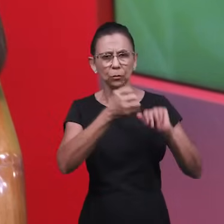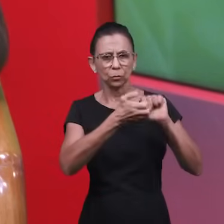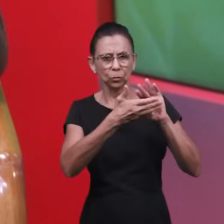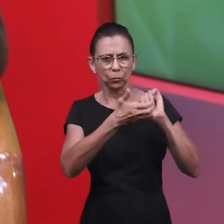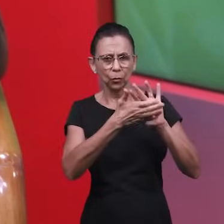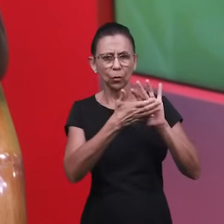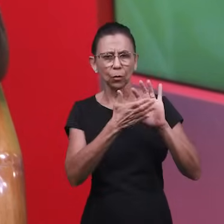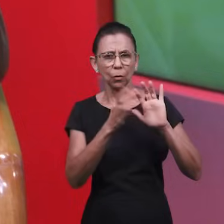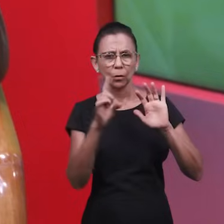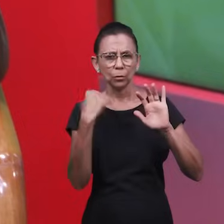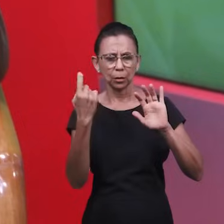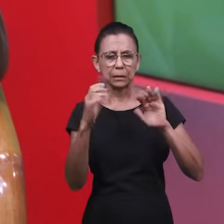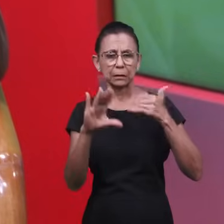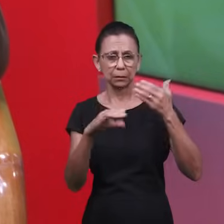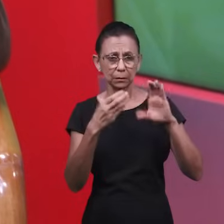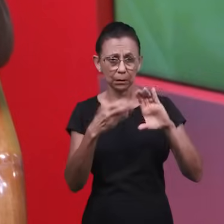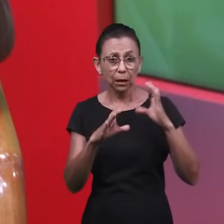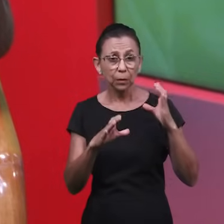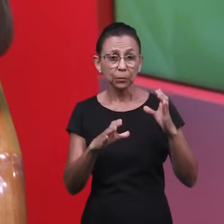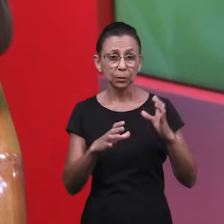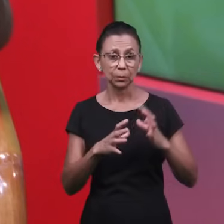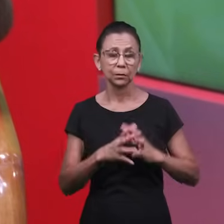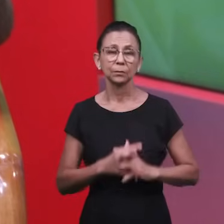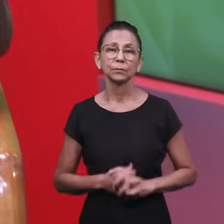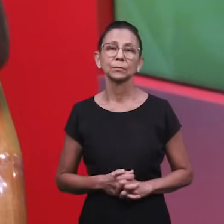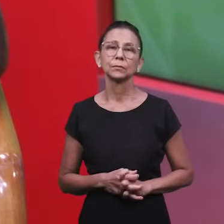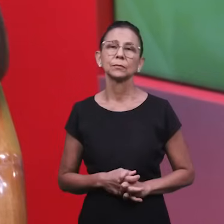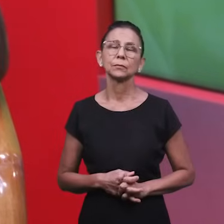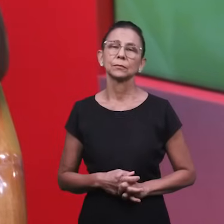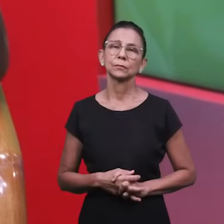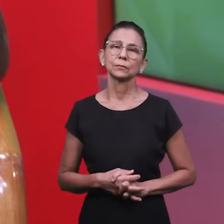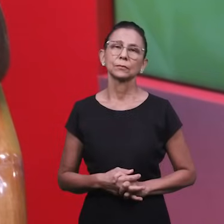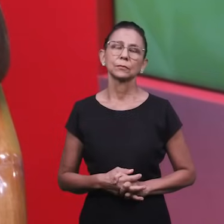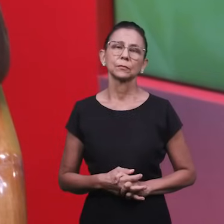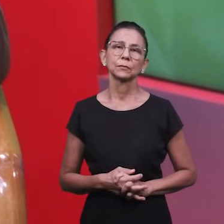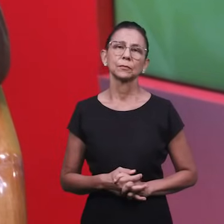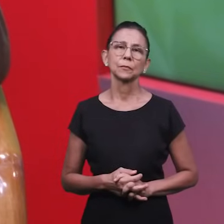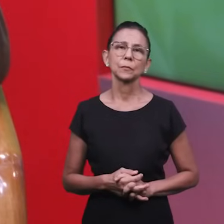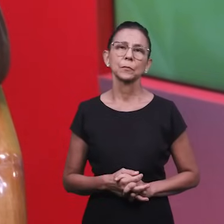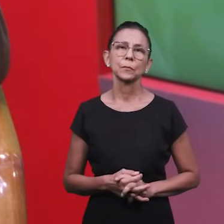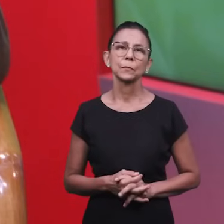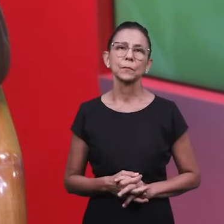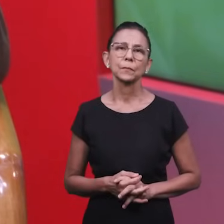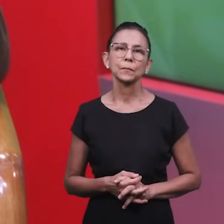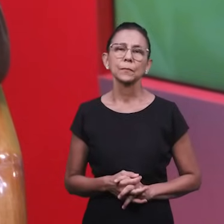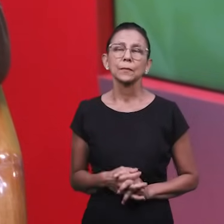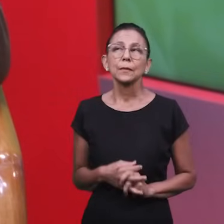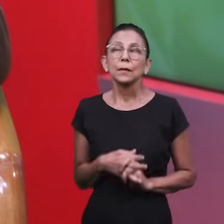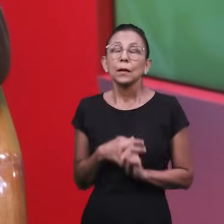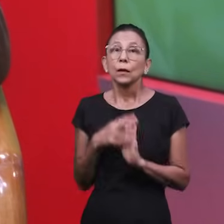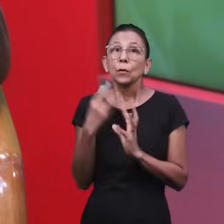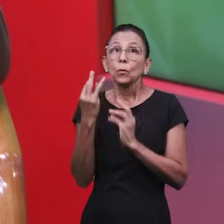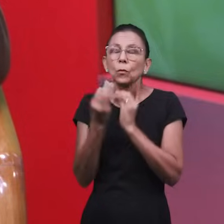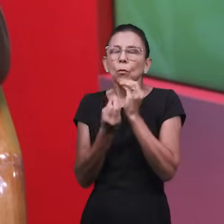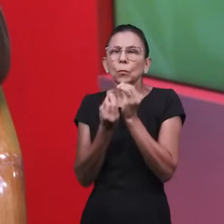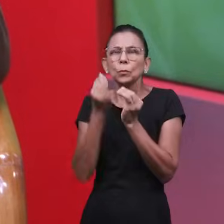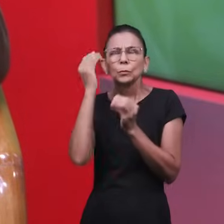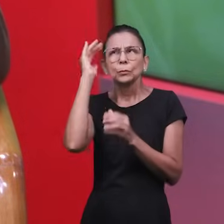Josias só entende, só consegue entender a beleza, a